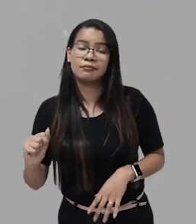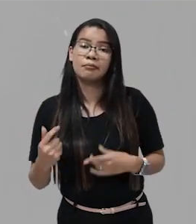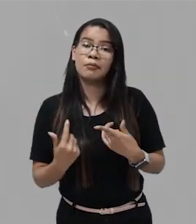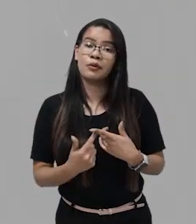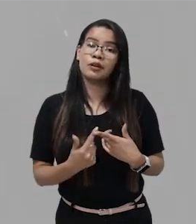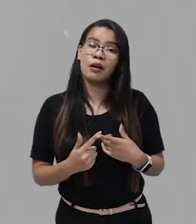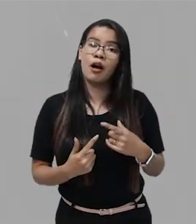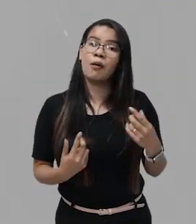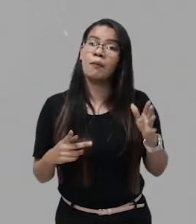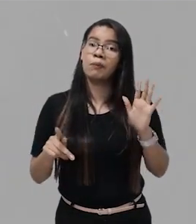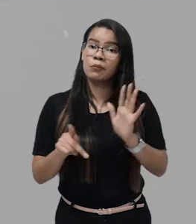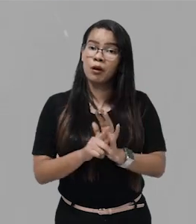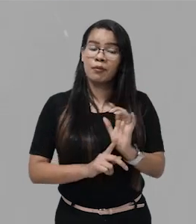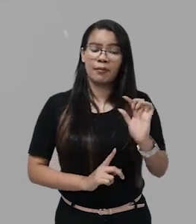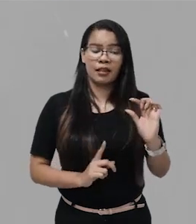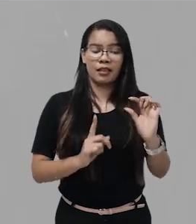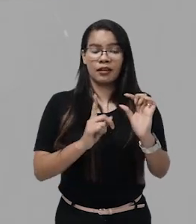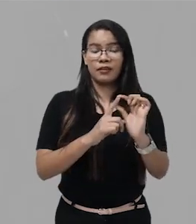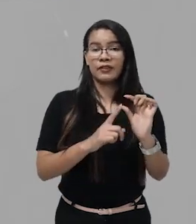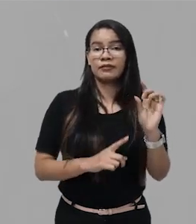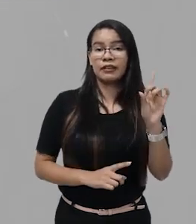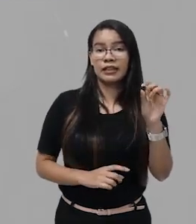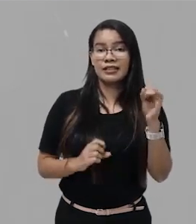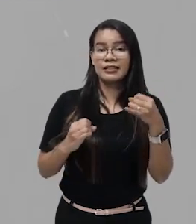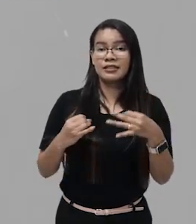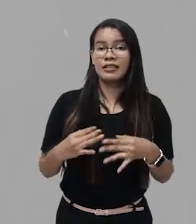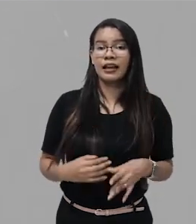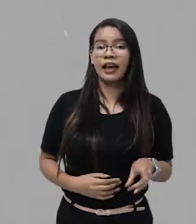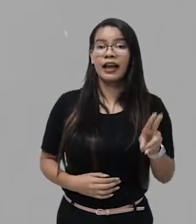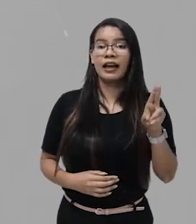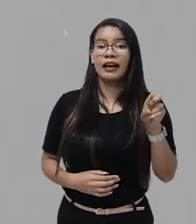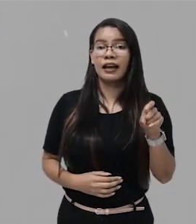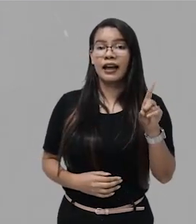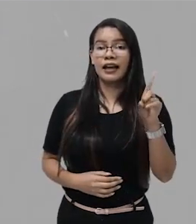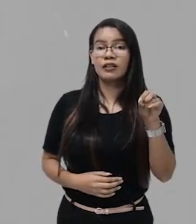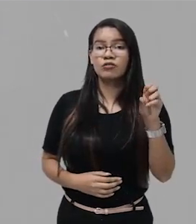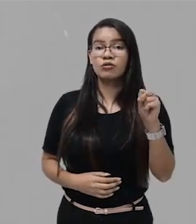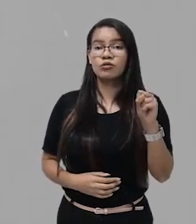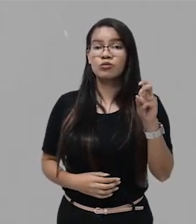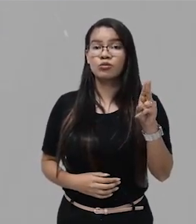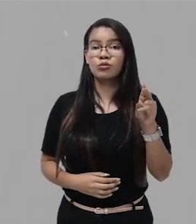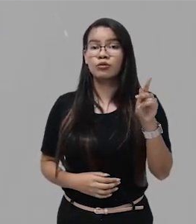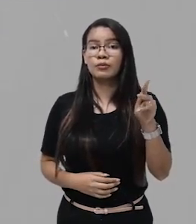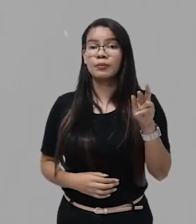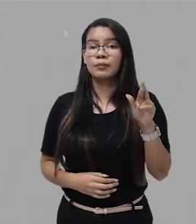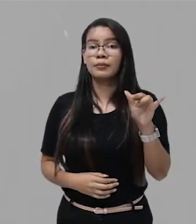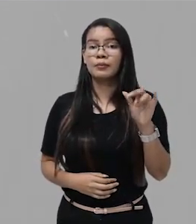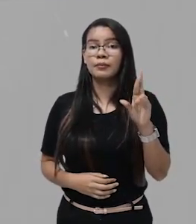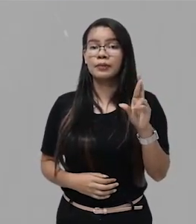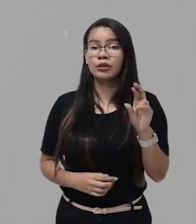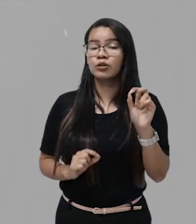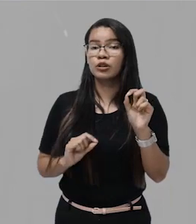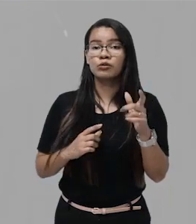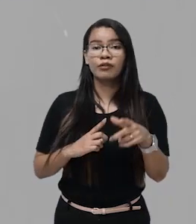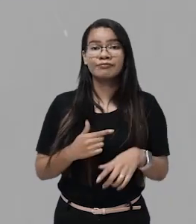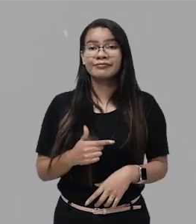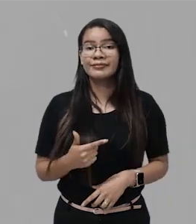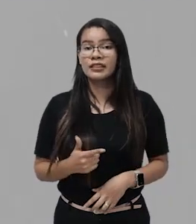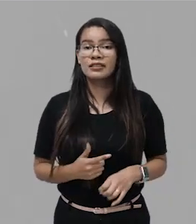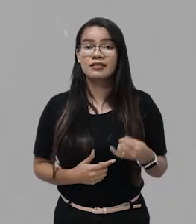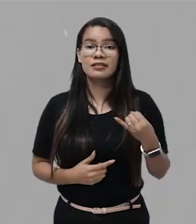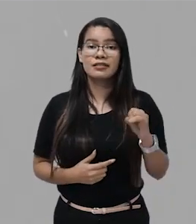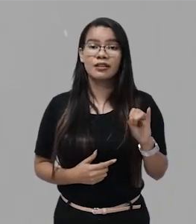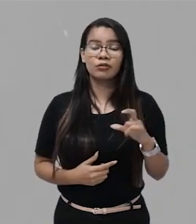própria palavra fala, suplementar, é para suprir o que tu não oferece. Se eu